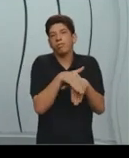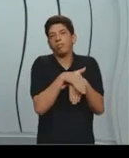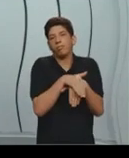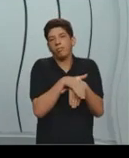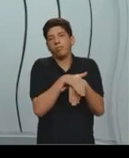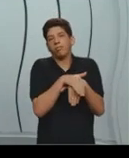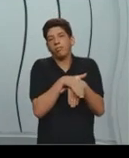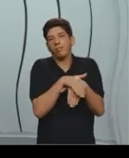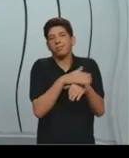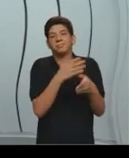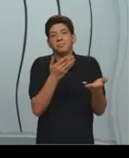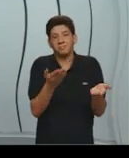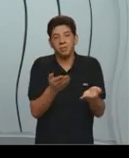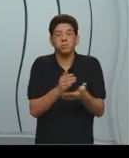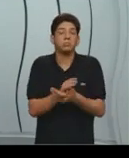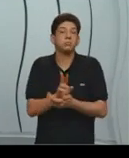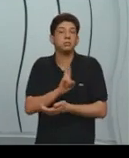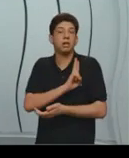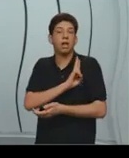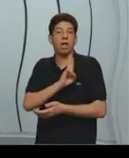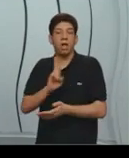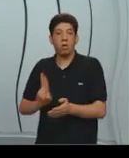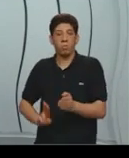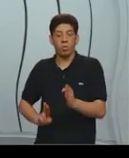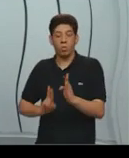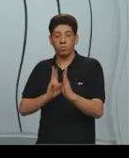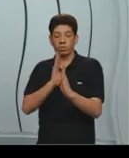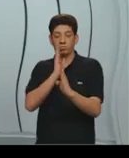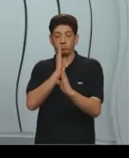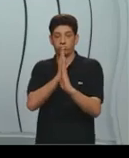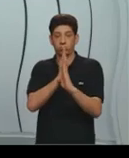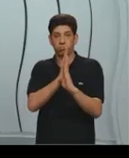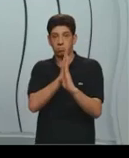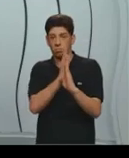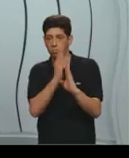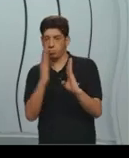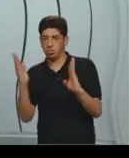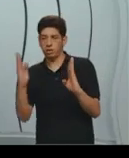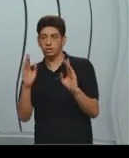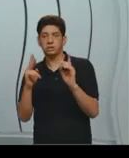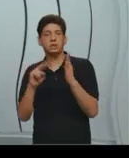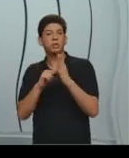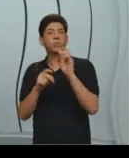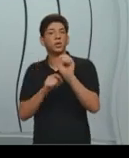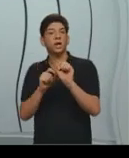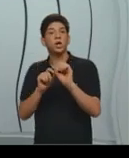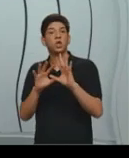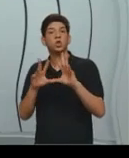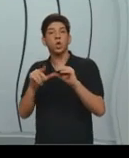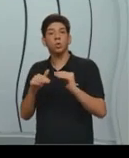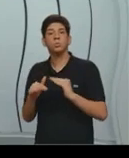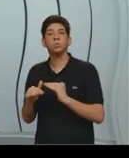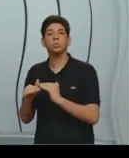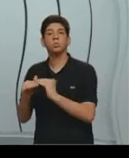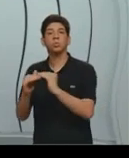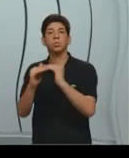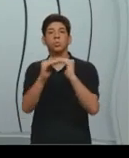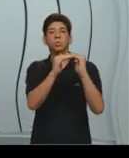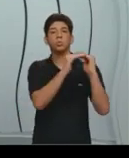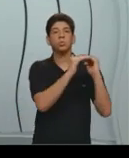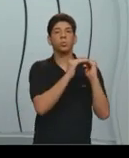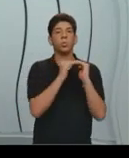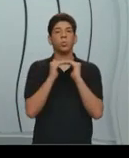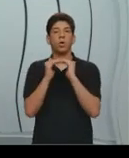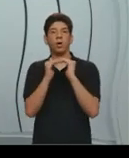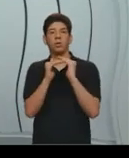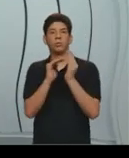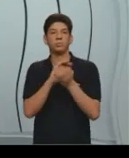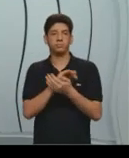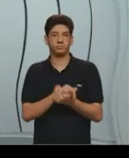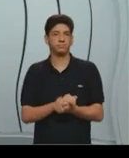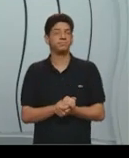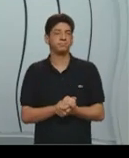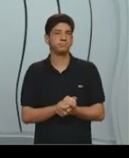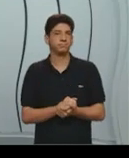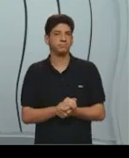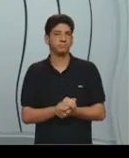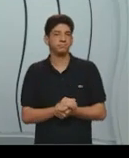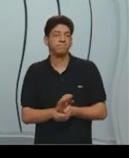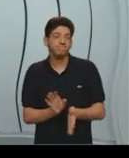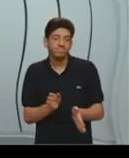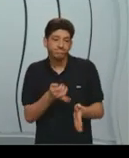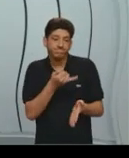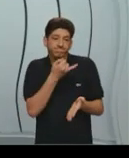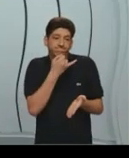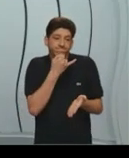tem a república, quer dizer que todo mundo é igual, todo mundo. E não faz sentido eu falar assim, o Brasil, ele, infelizmente,